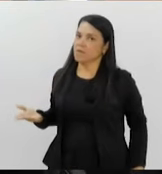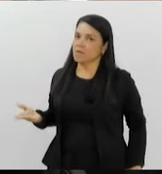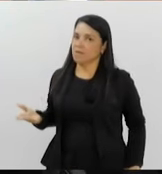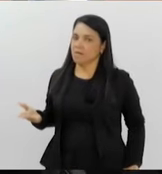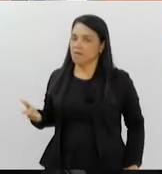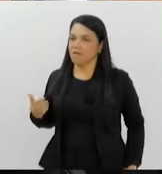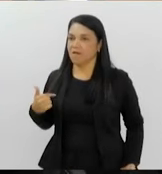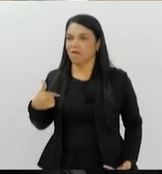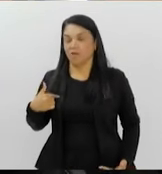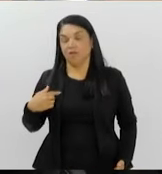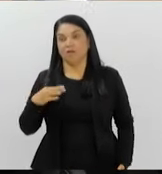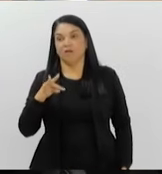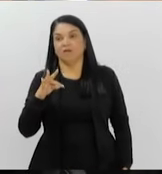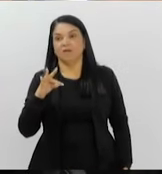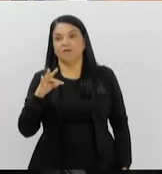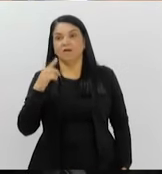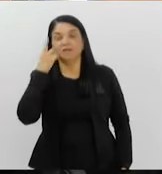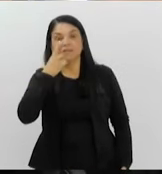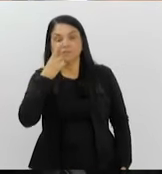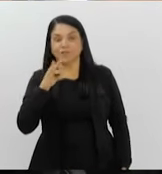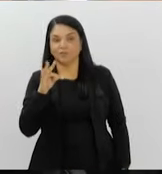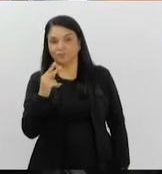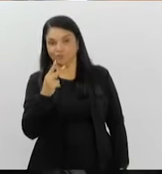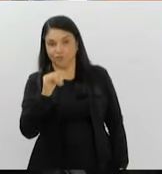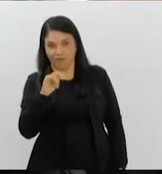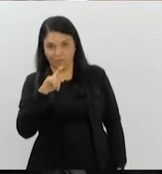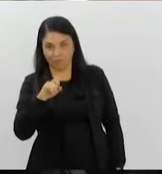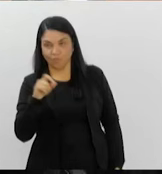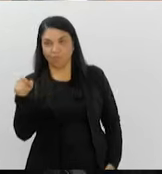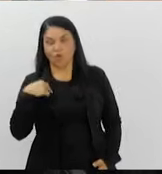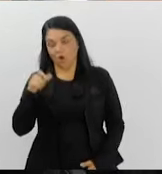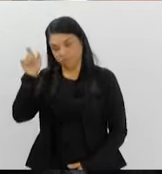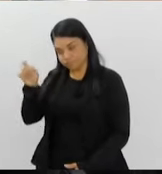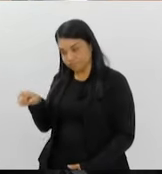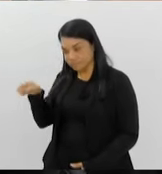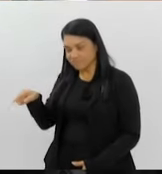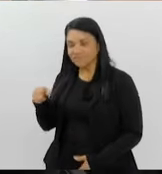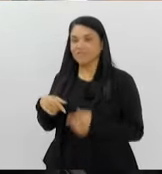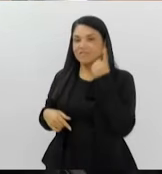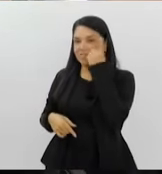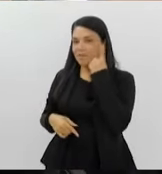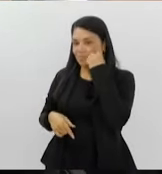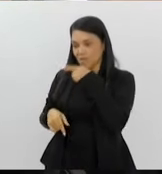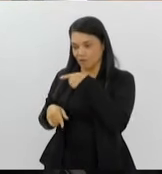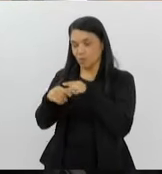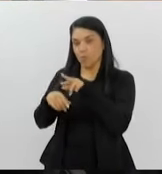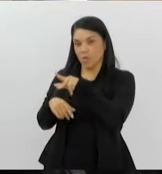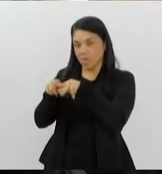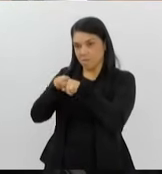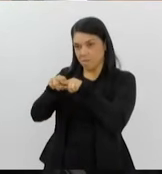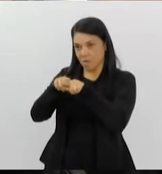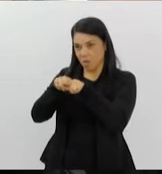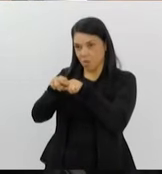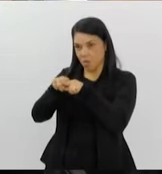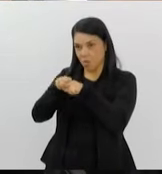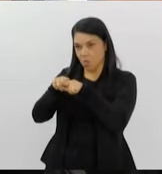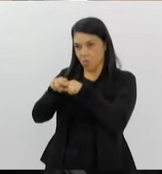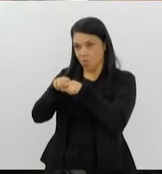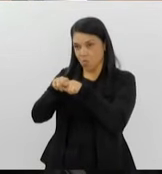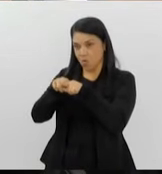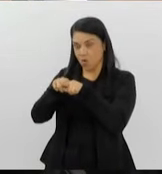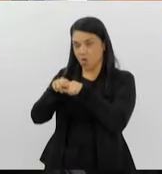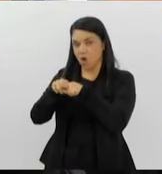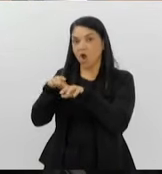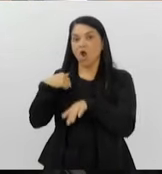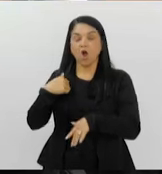deputado Tiago. Só um minuto. Rodrigo. O deputado que está aqui, porque o irmão dele fez uma troca de cargo. Olha só, eu não terminei ainda, não te dei a parte